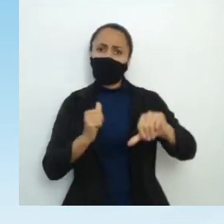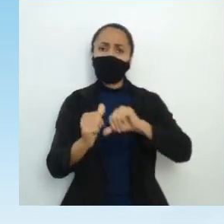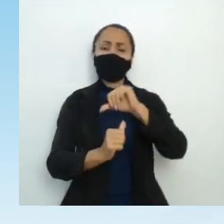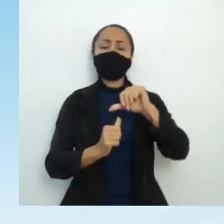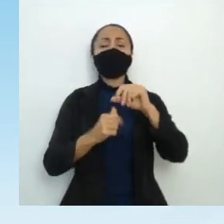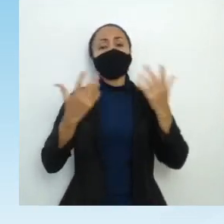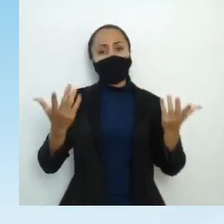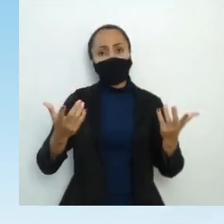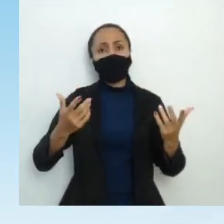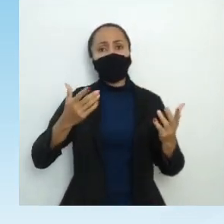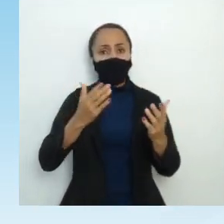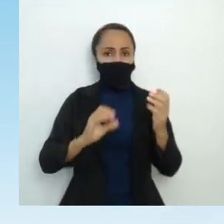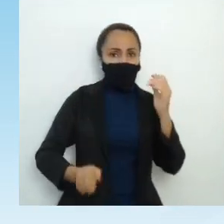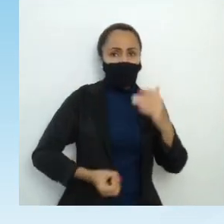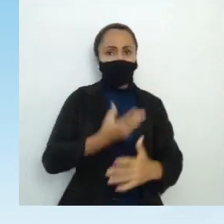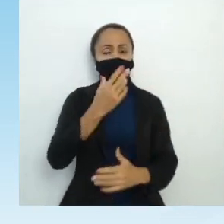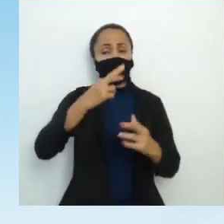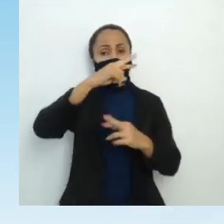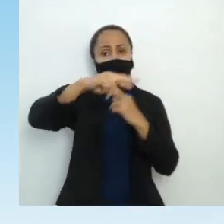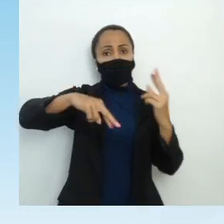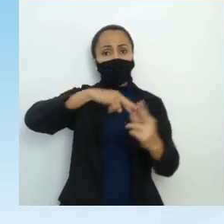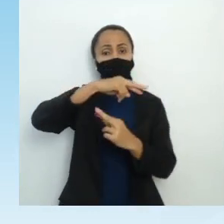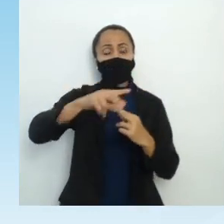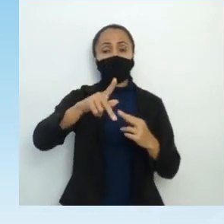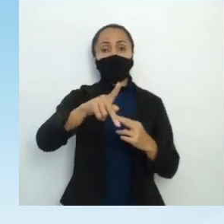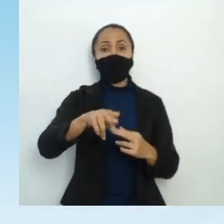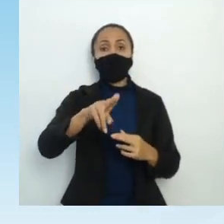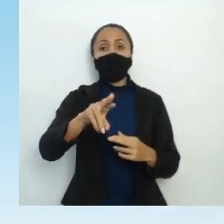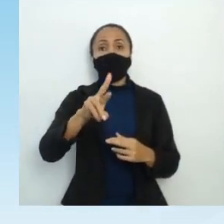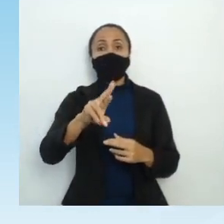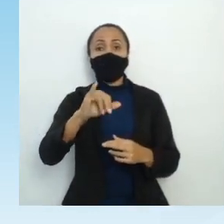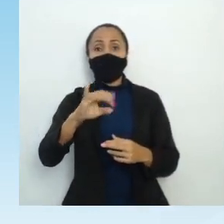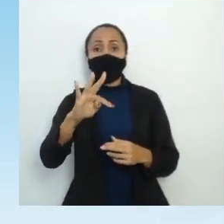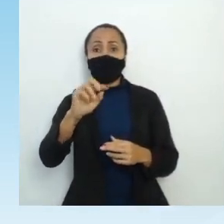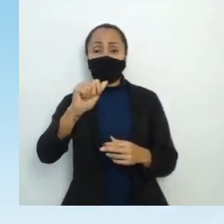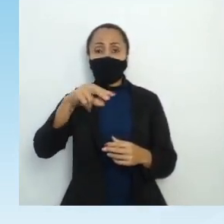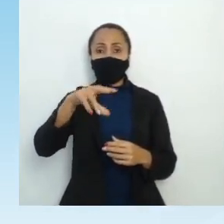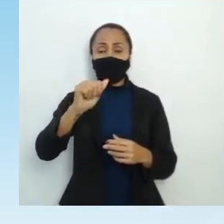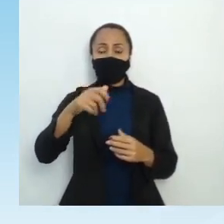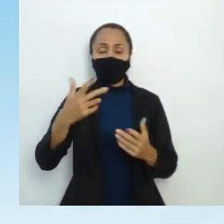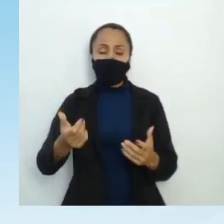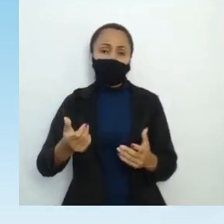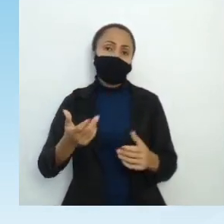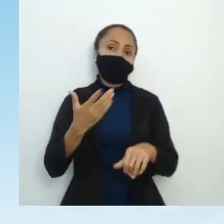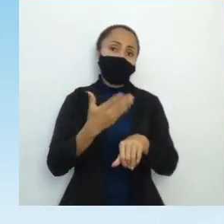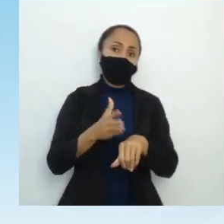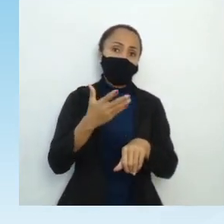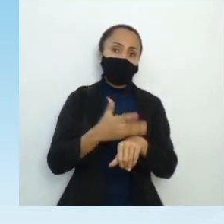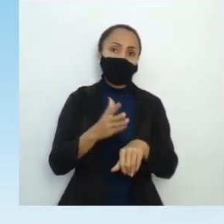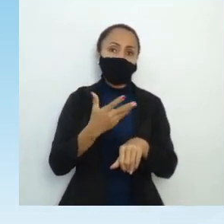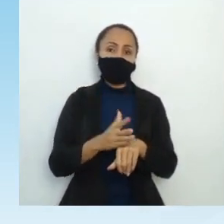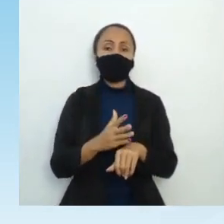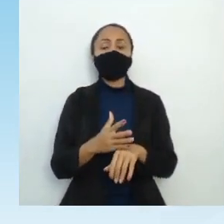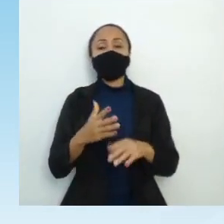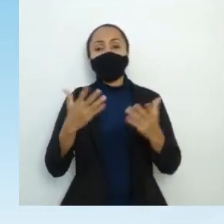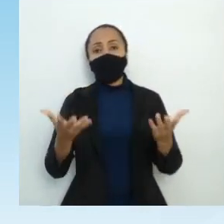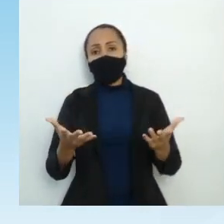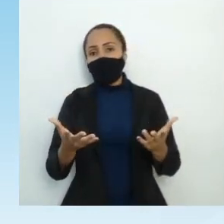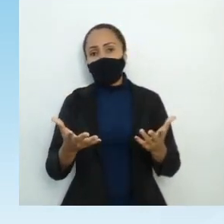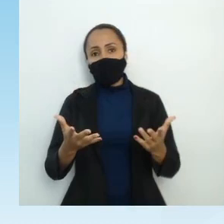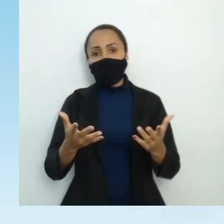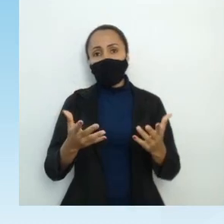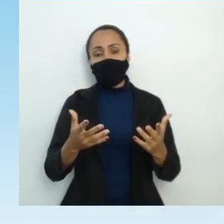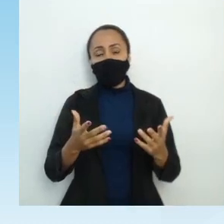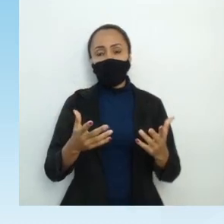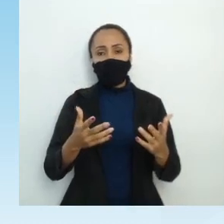Revolução Puritana, Porque puritano, a prática, do nome já diz, seria justamente o parlamento puritano, praticante desse puritanismo,